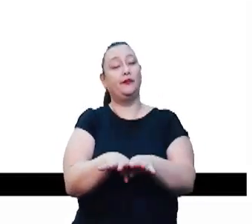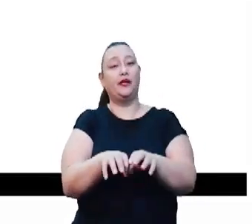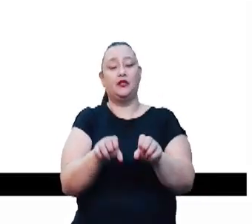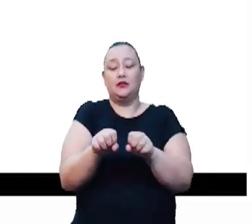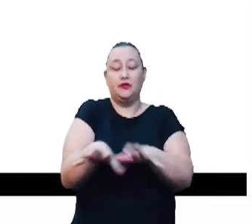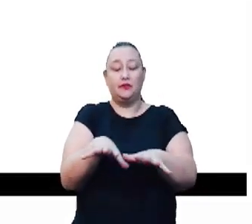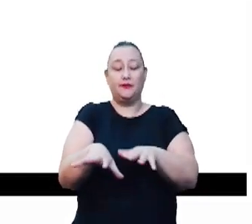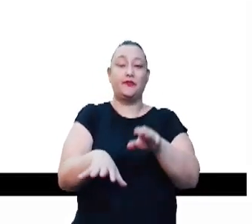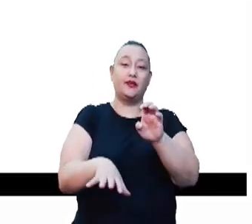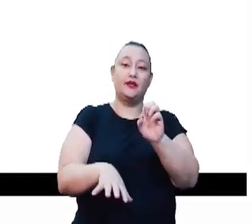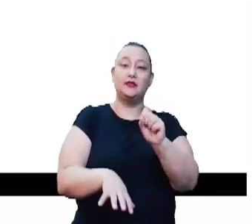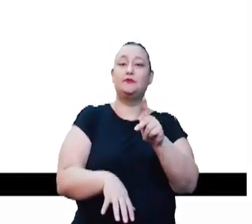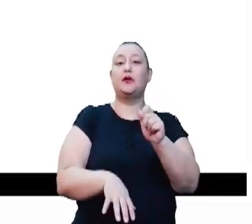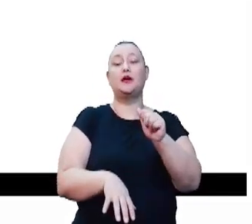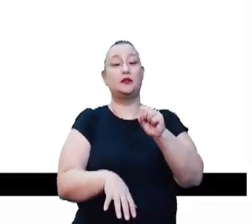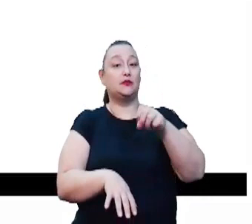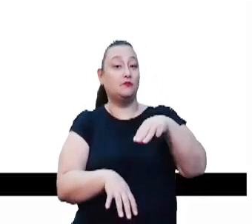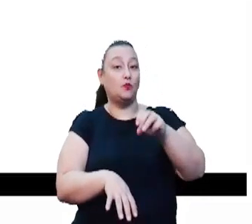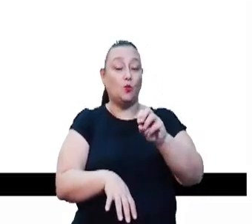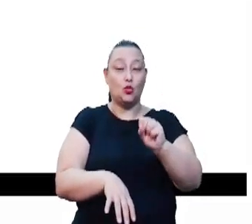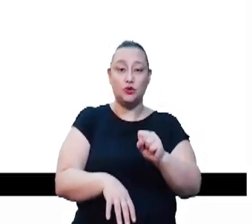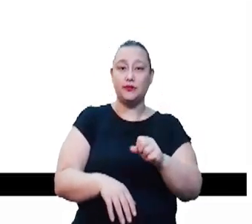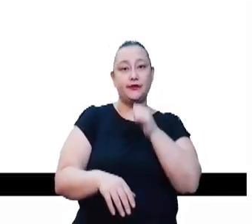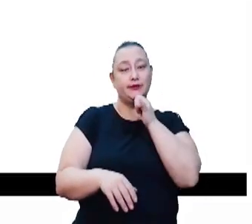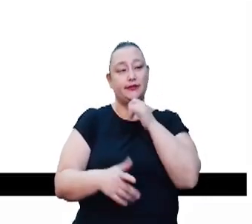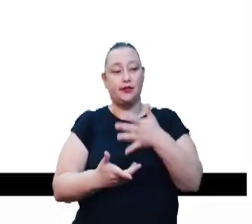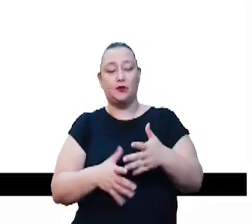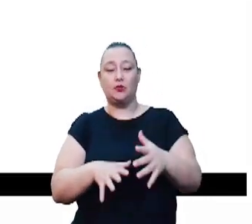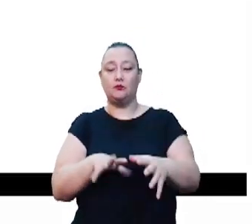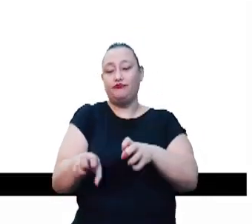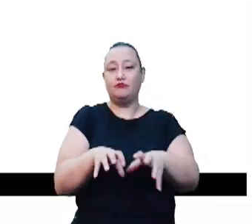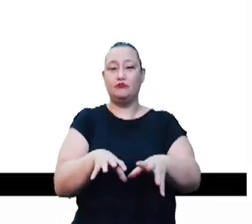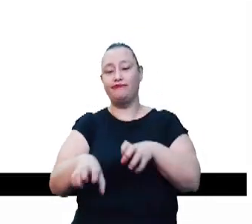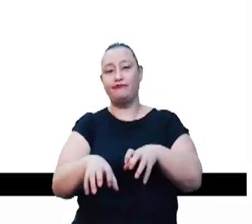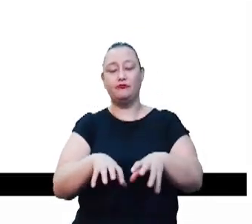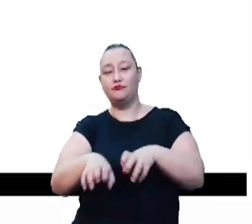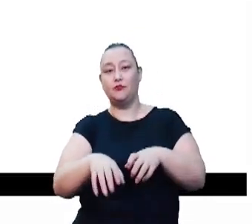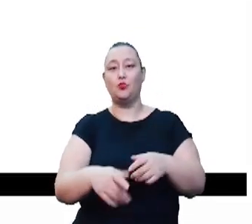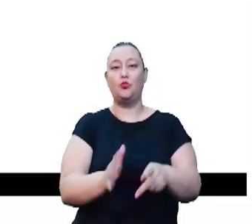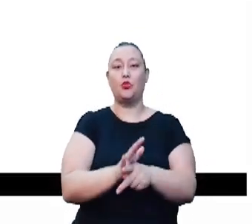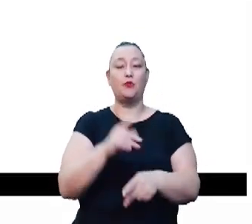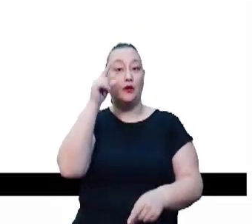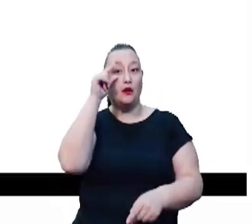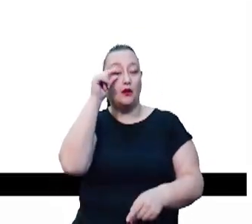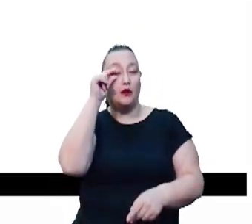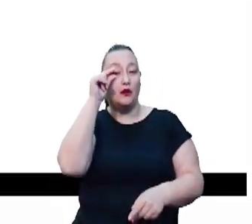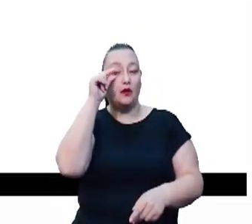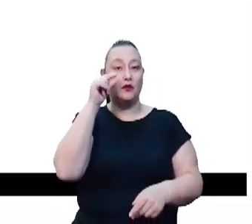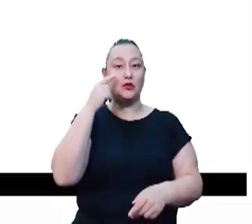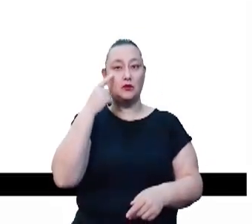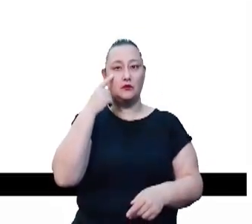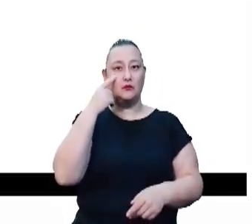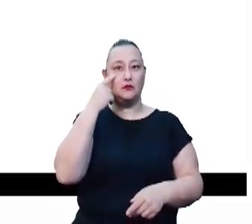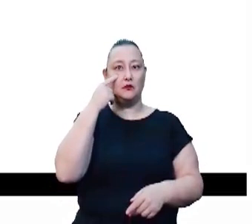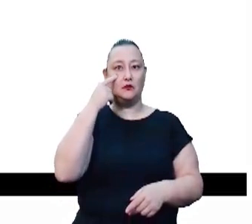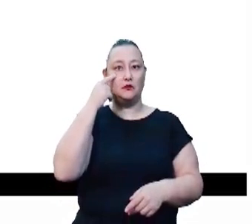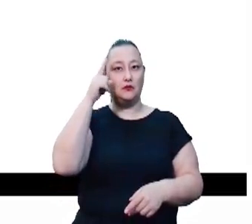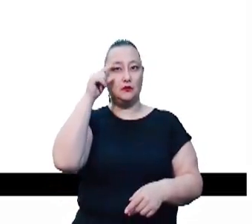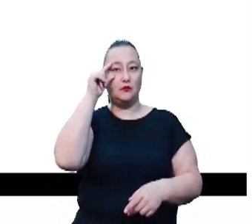São o blefaroespasmo, tá? É o espasmo que é uma contração rápida da pálpebra e